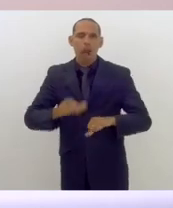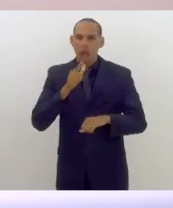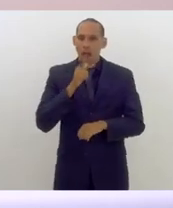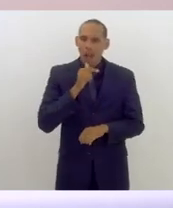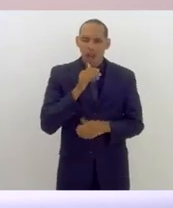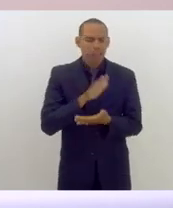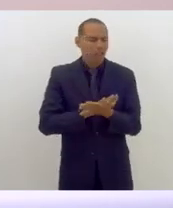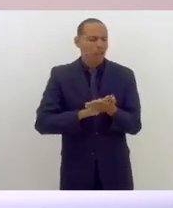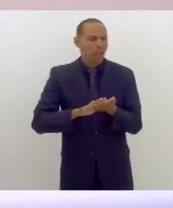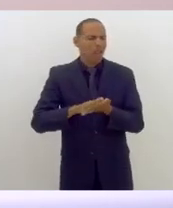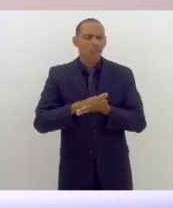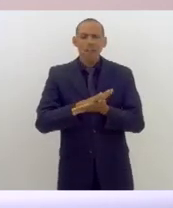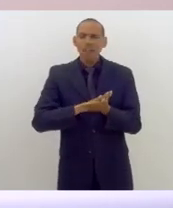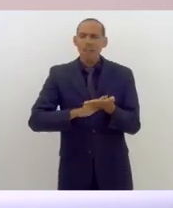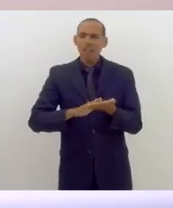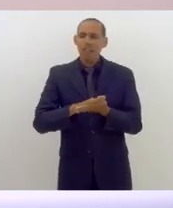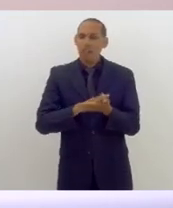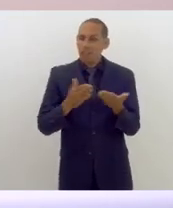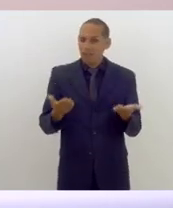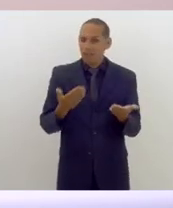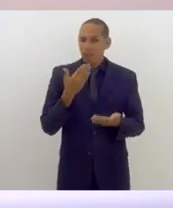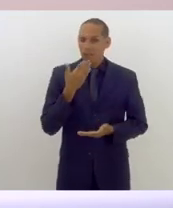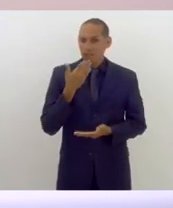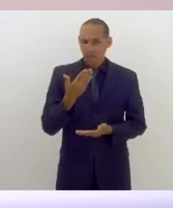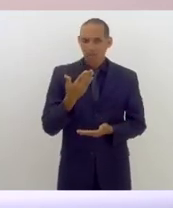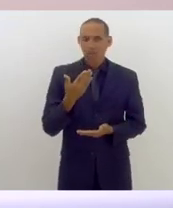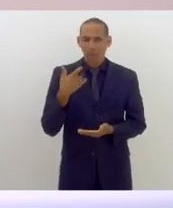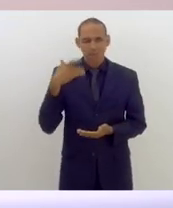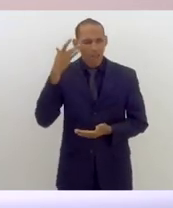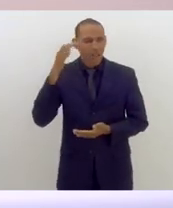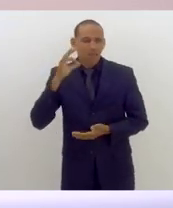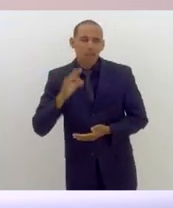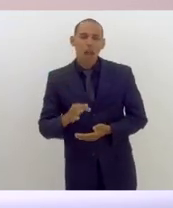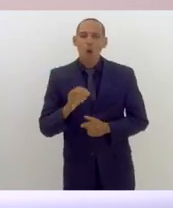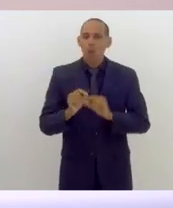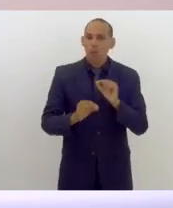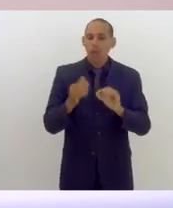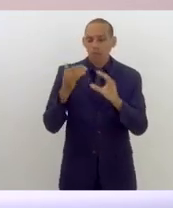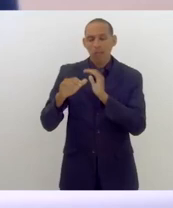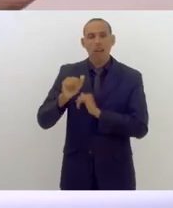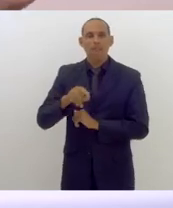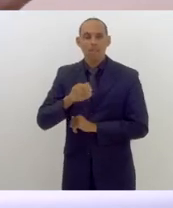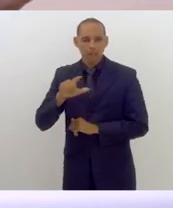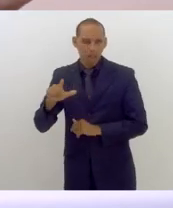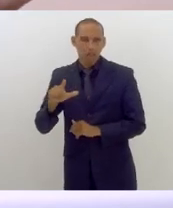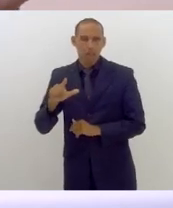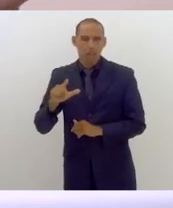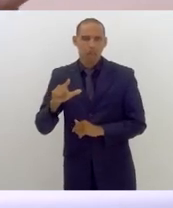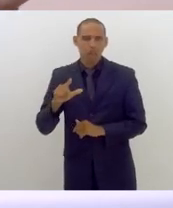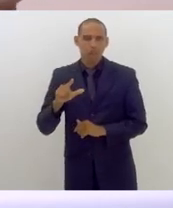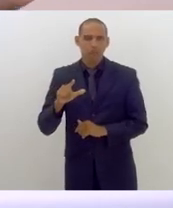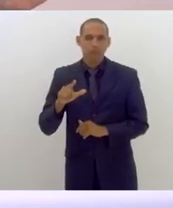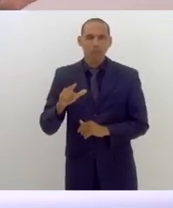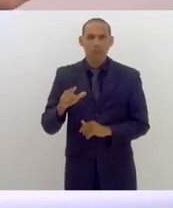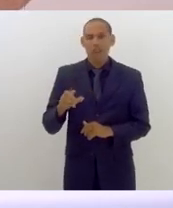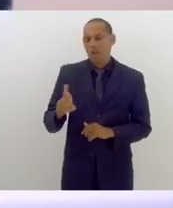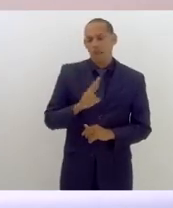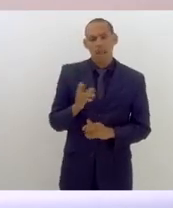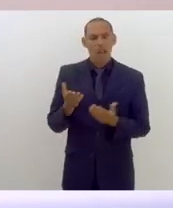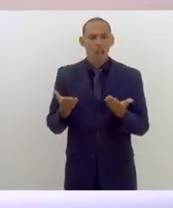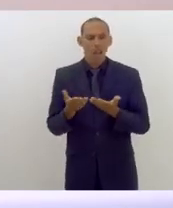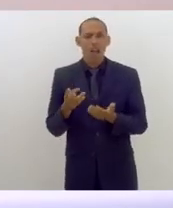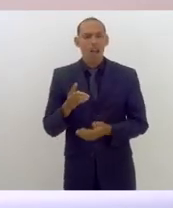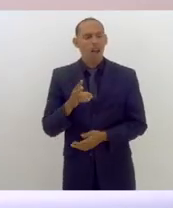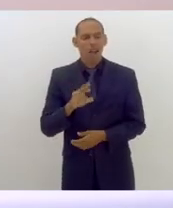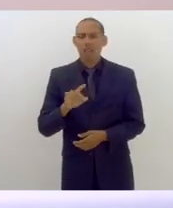tentar essa solicitação que eu acho que é correta de encaminhar que não vai nos responder agora tenho certeza